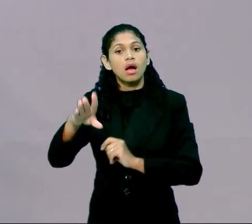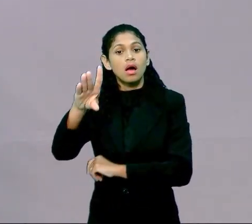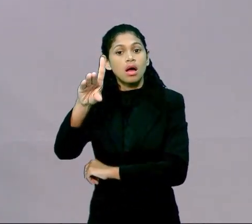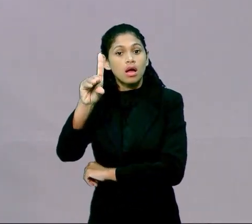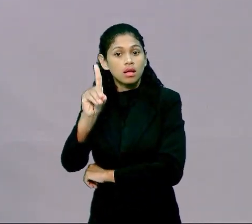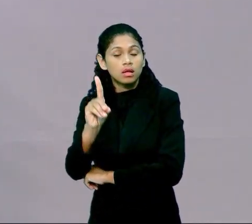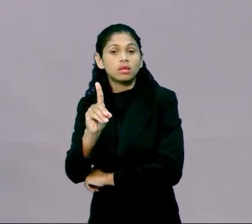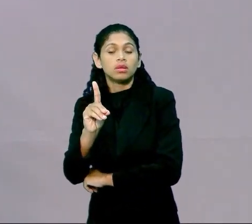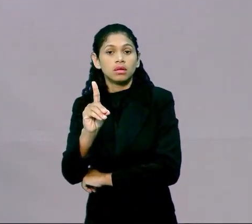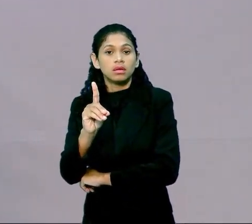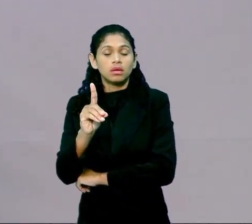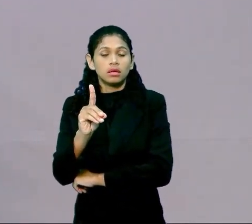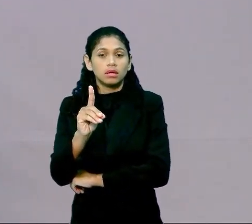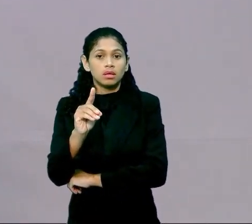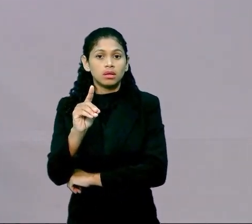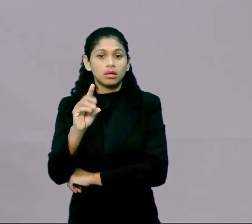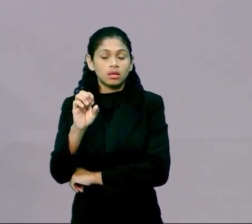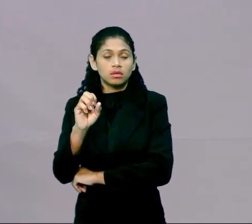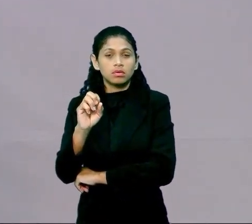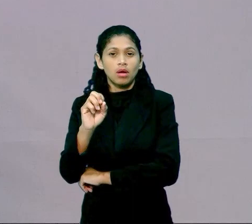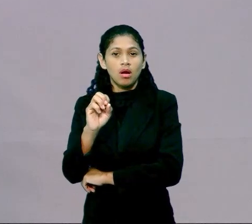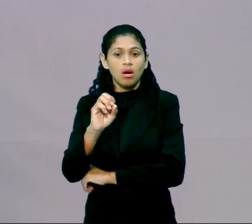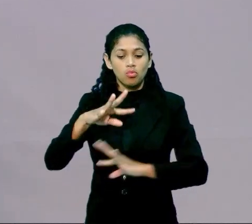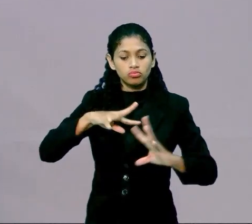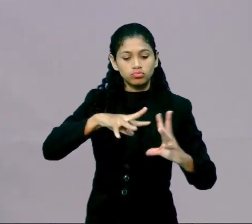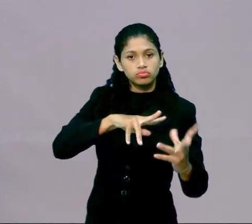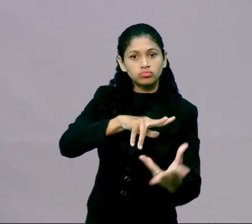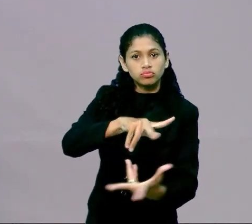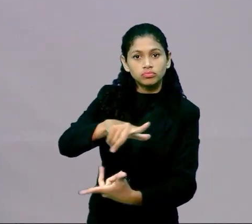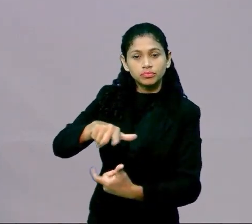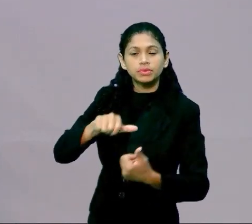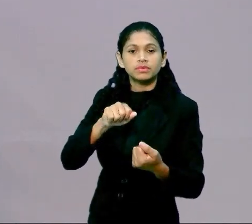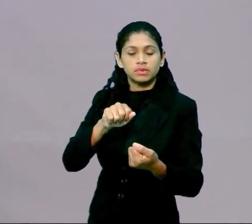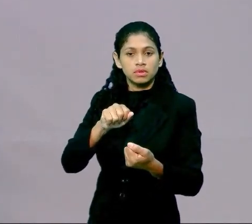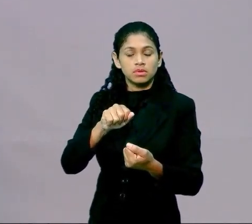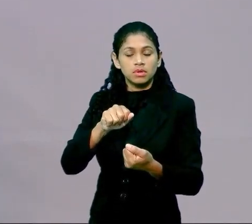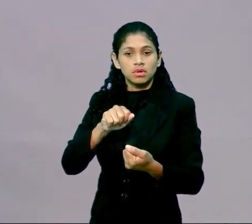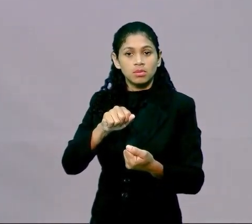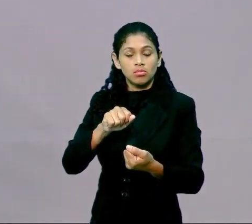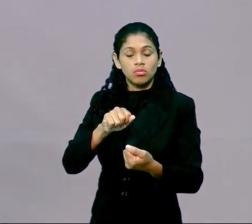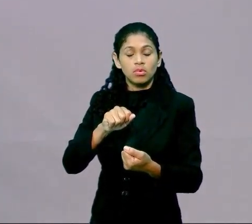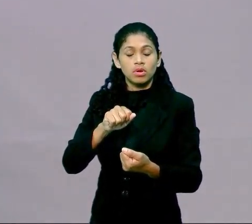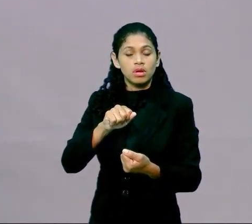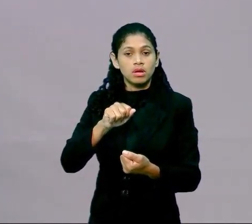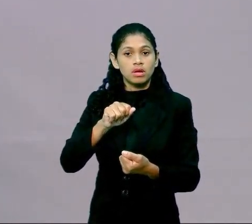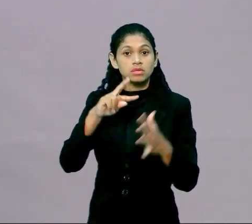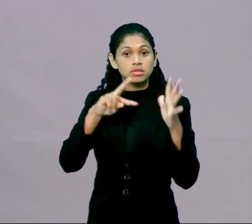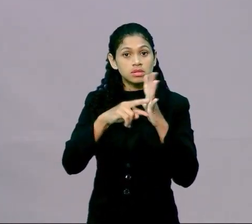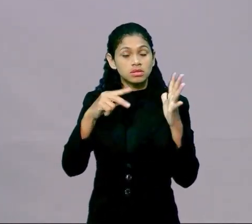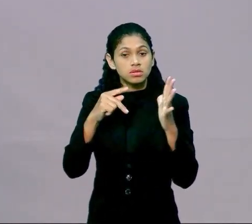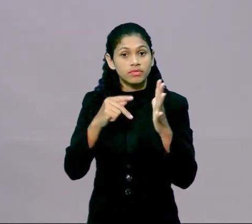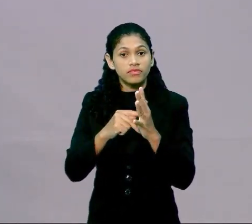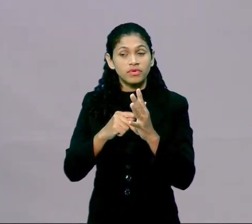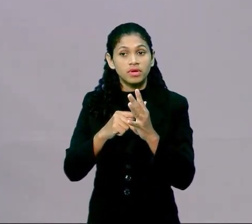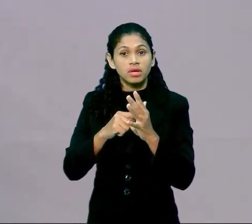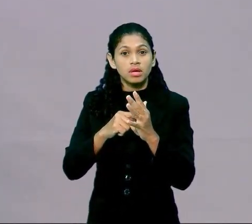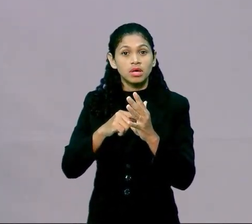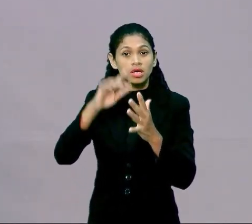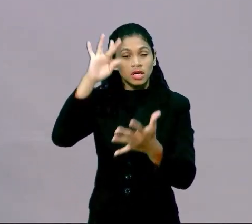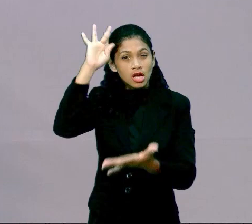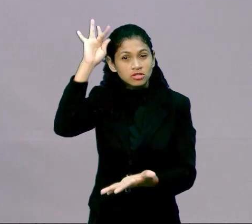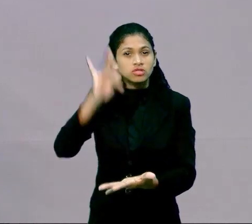por exemplo, universal, ela tem validade no mundo inteiro. É claro que isso é uma